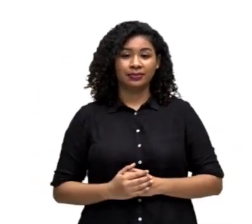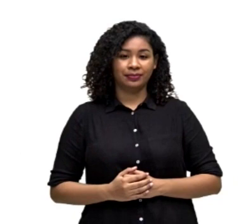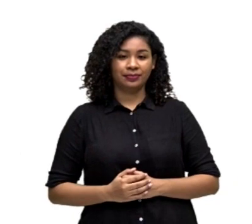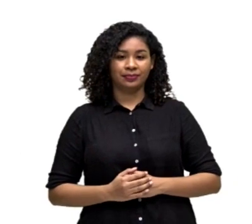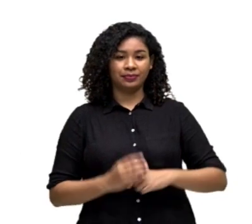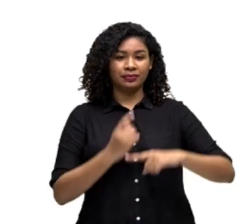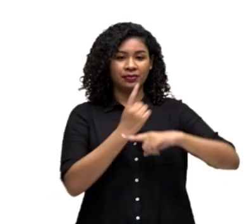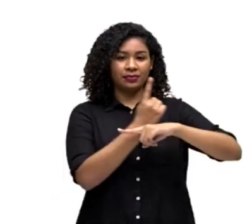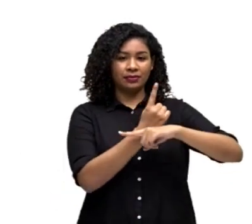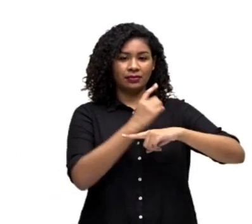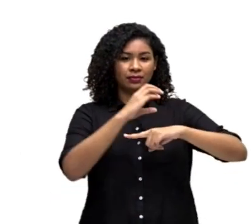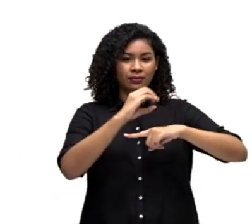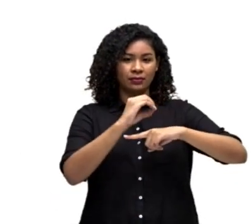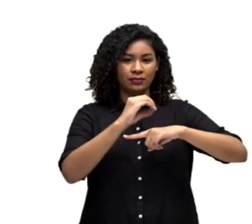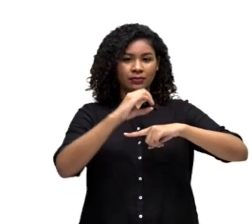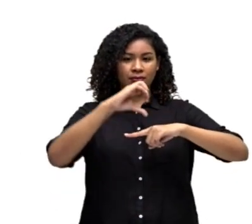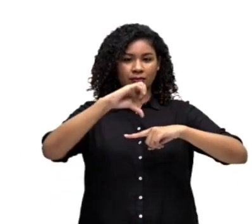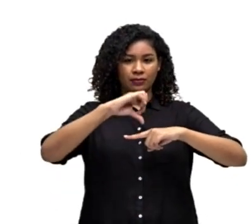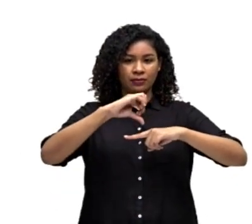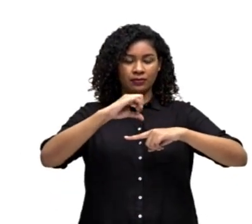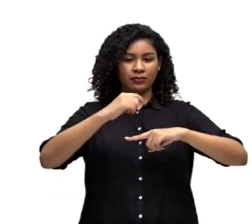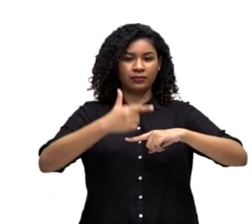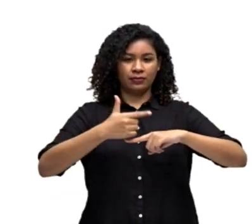109,25 equivale a